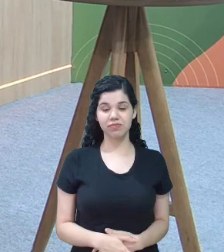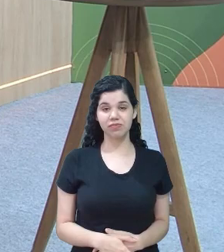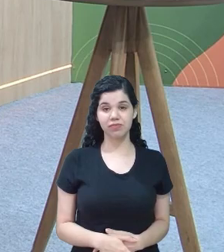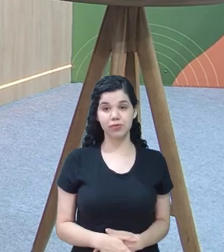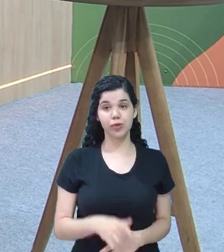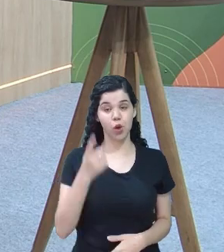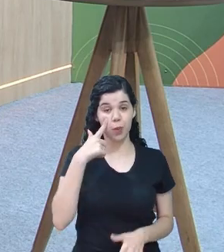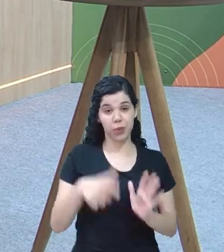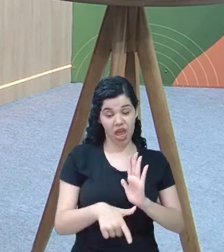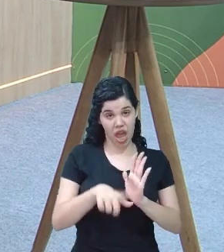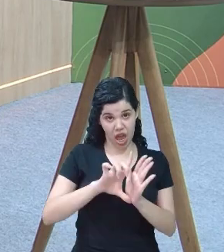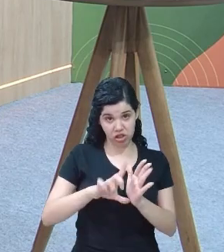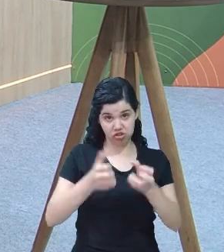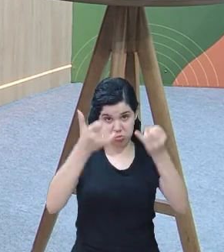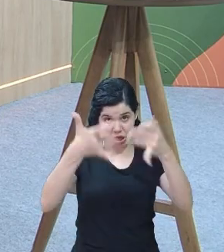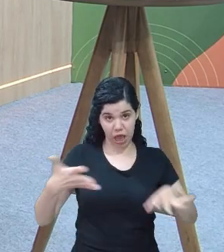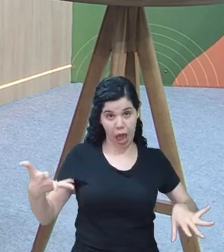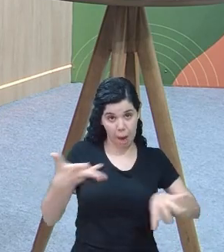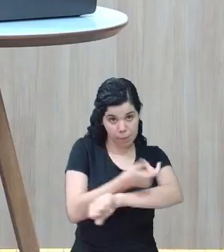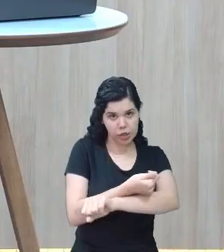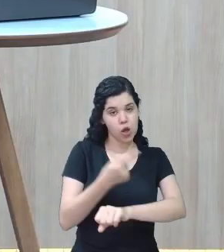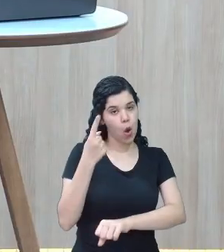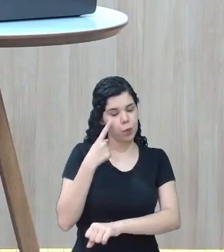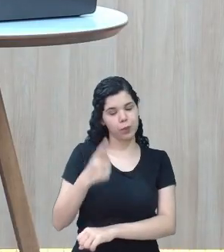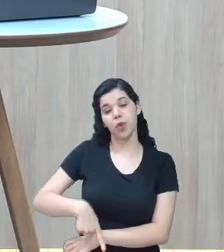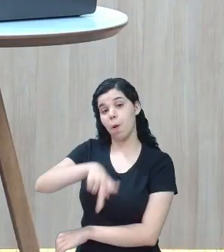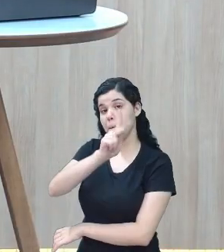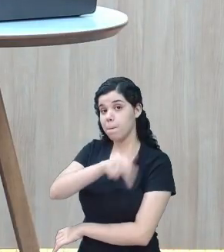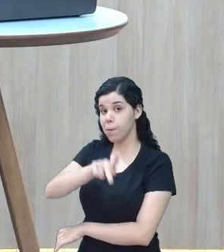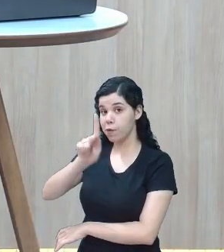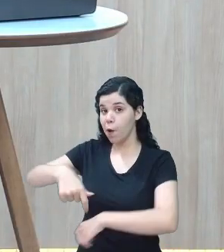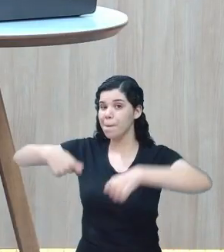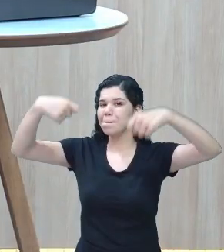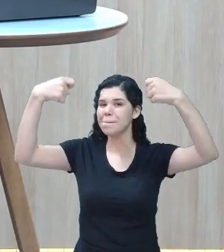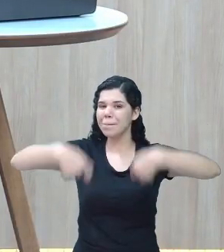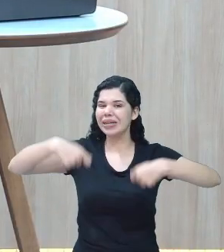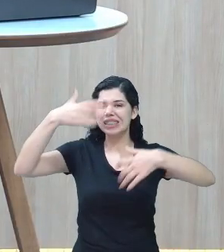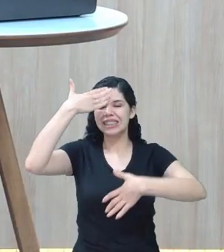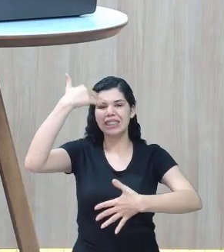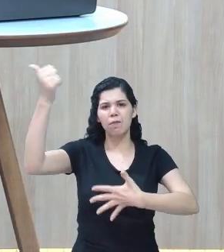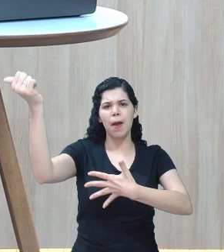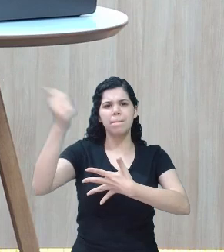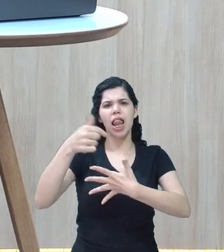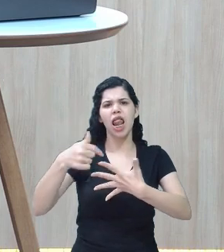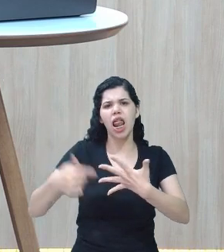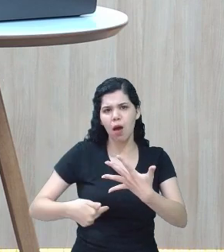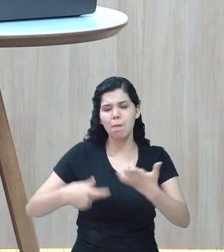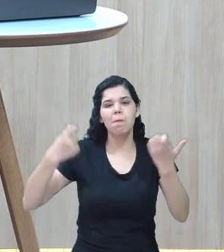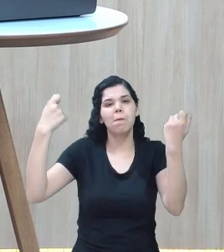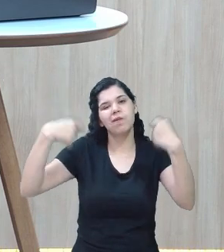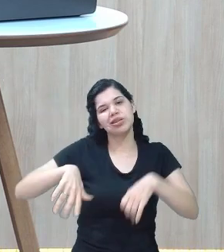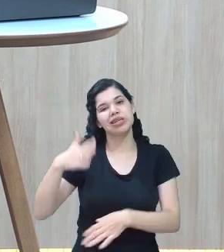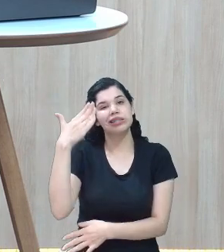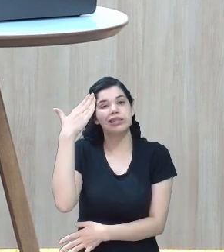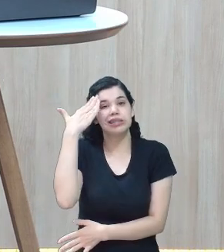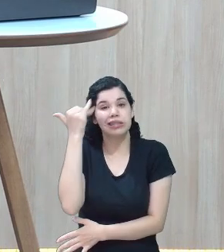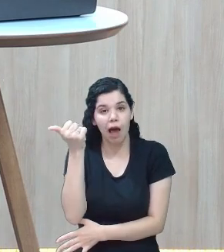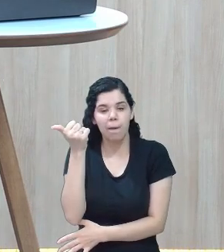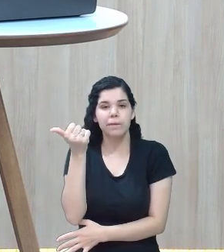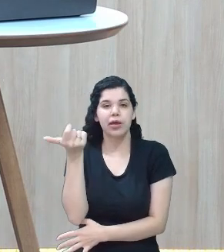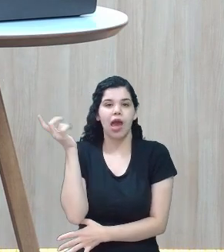Antes de eu falar das habilidades, eu queria dizer que o professor, ele precisa conhecer, não é? Ele precisa